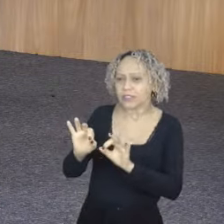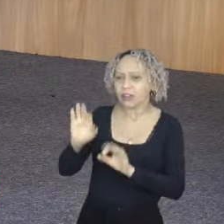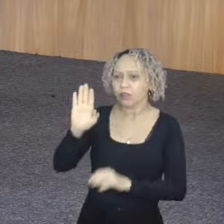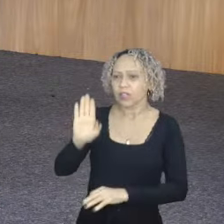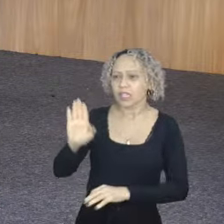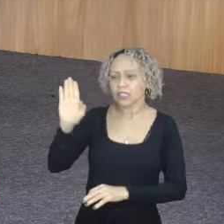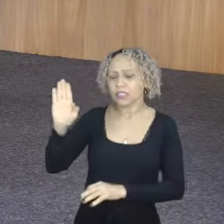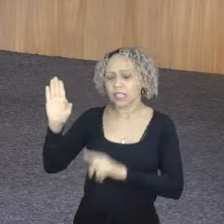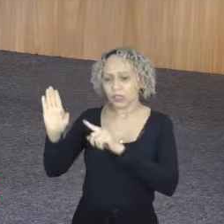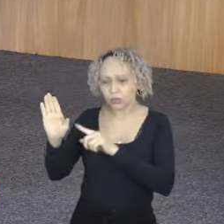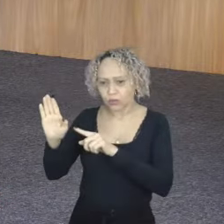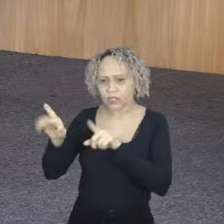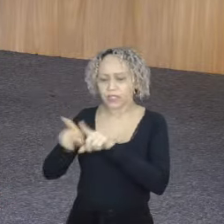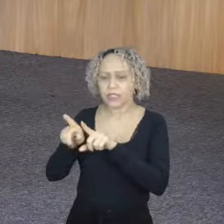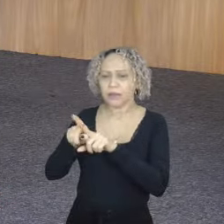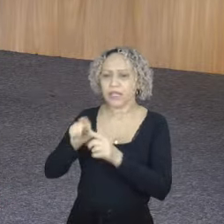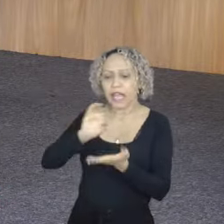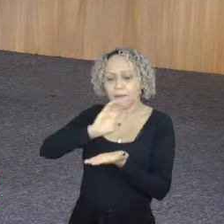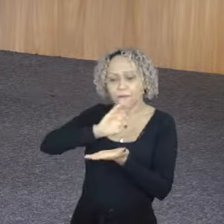para esse tipo de candidatura?